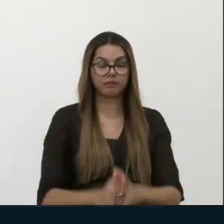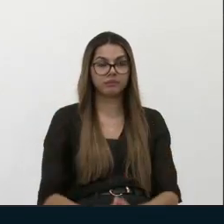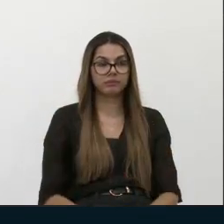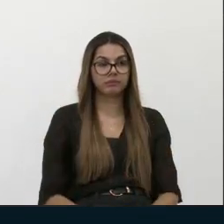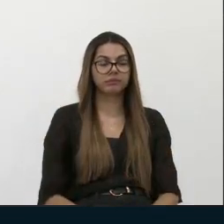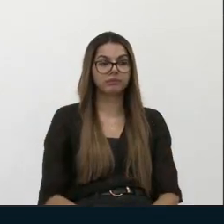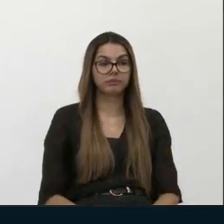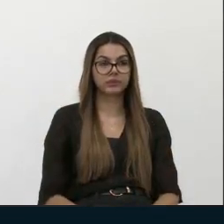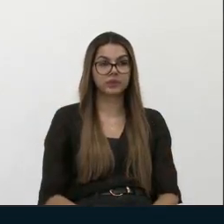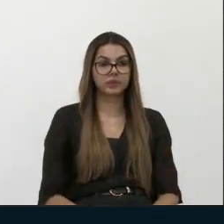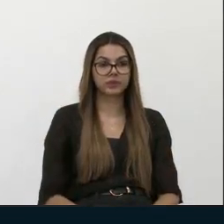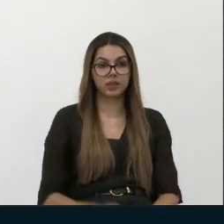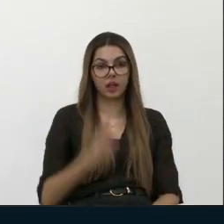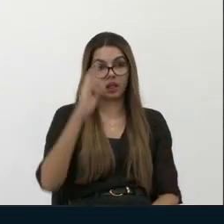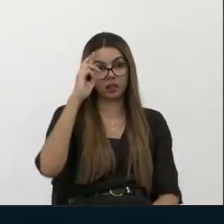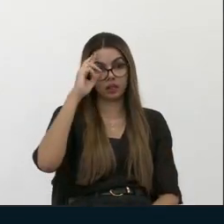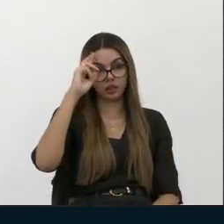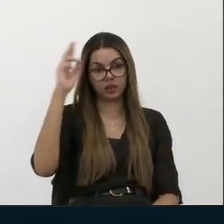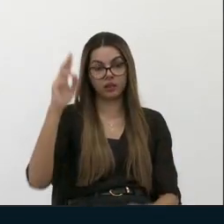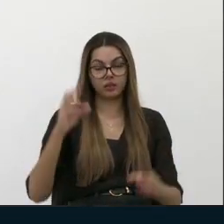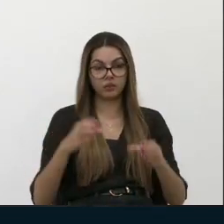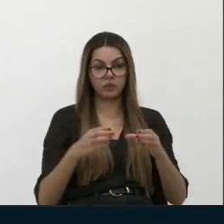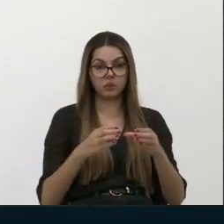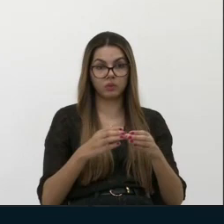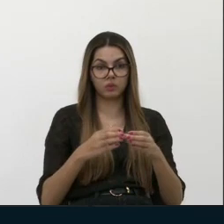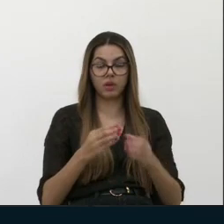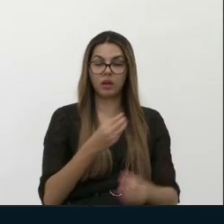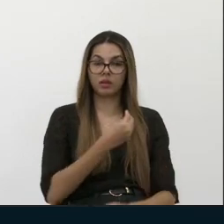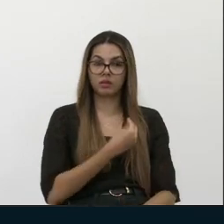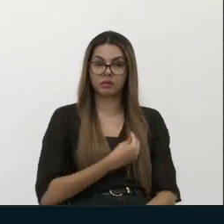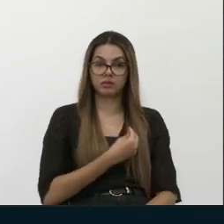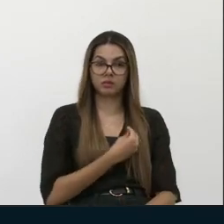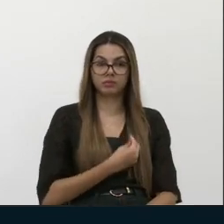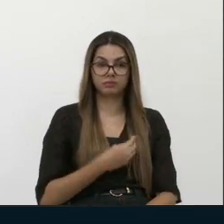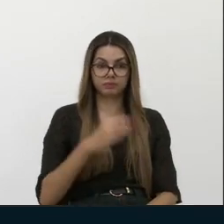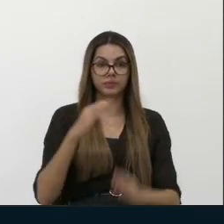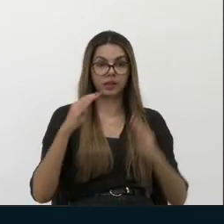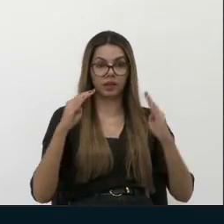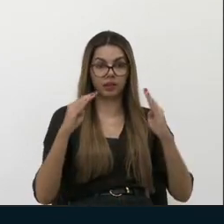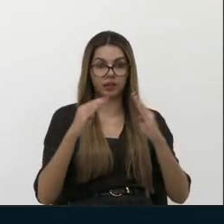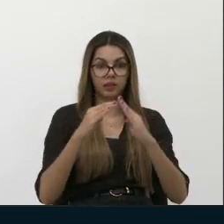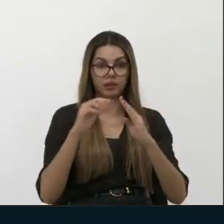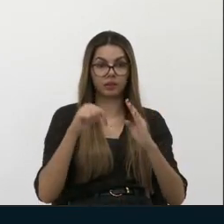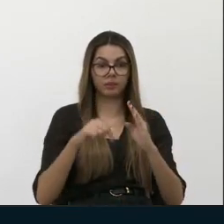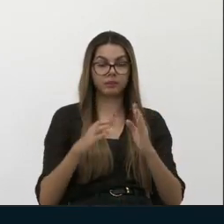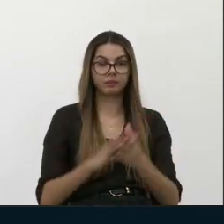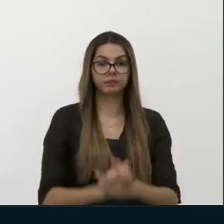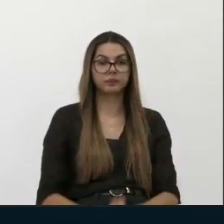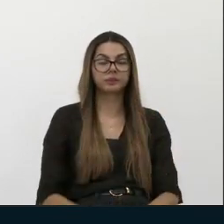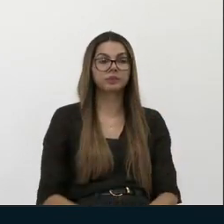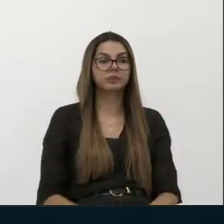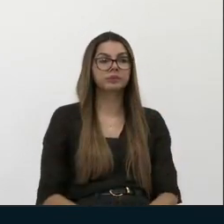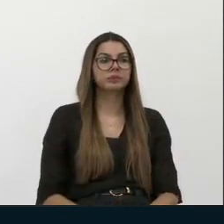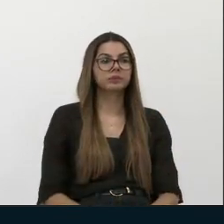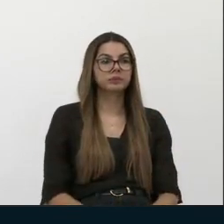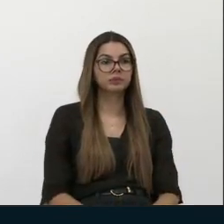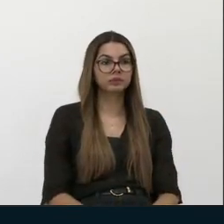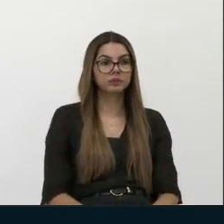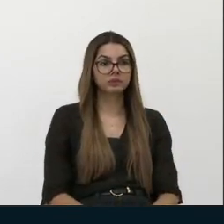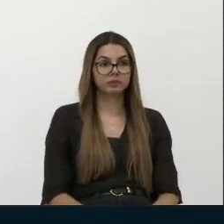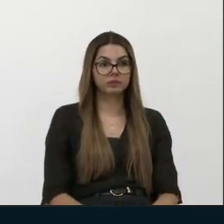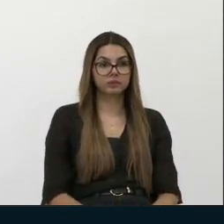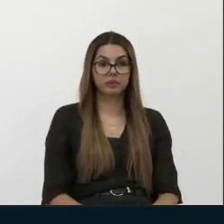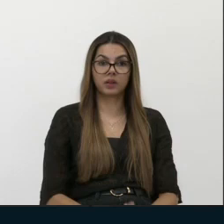senhores assessores que se encontram aqui presentes nessa casa. Bem, presidente, eu